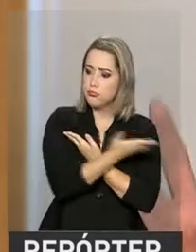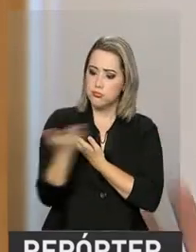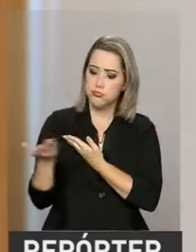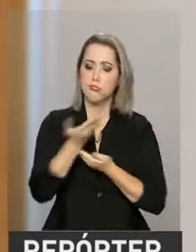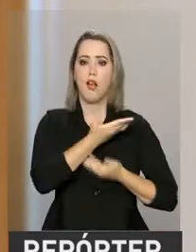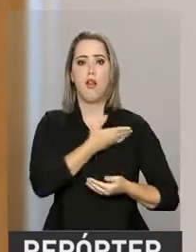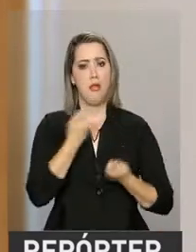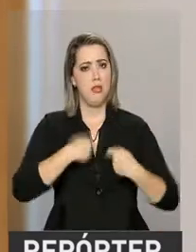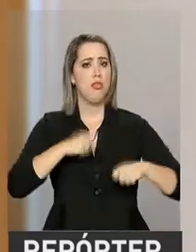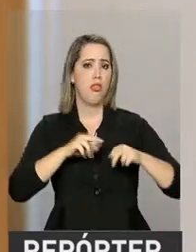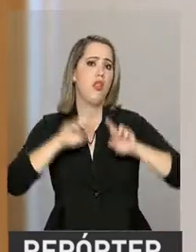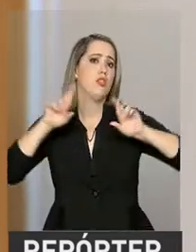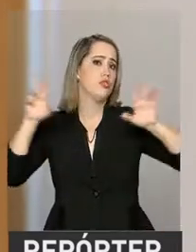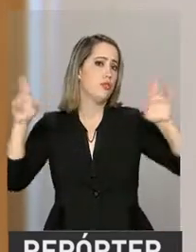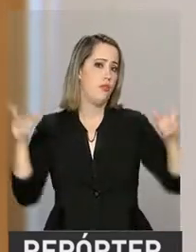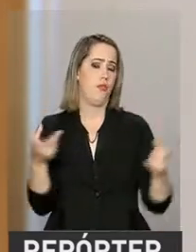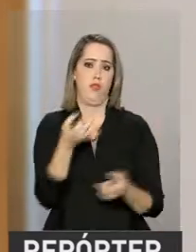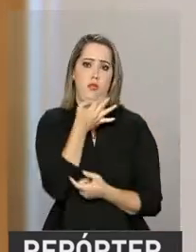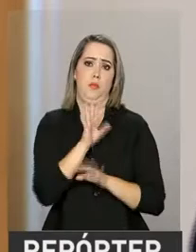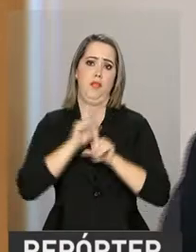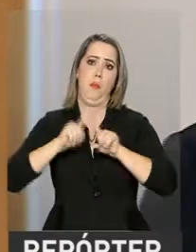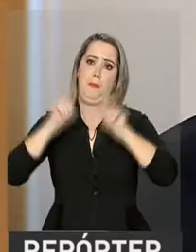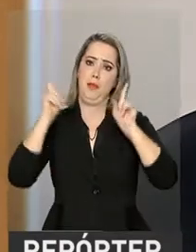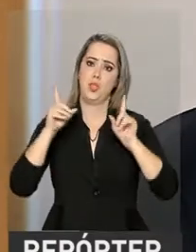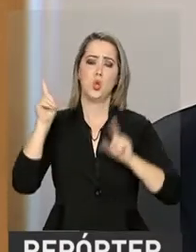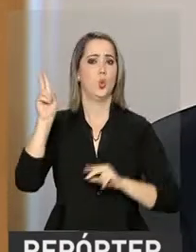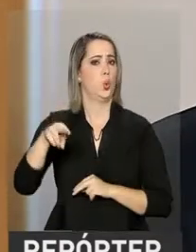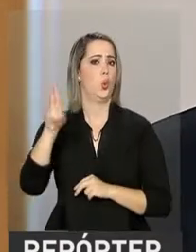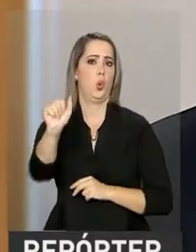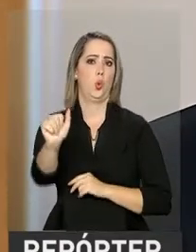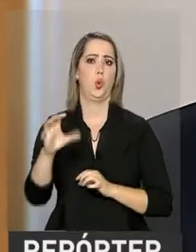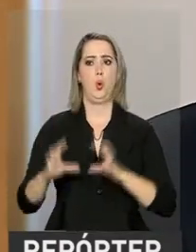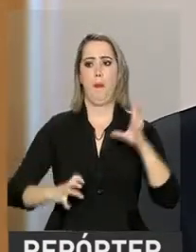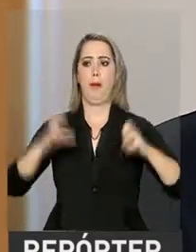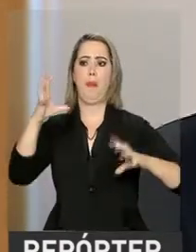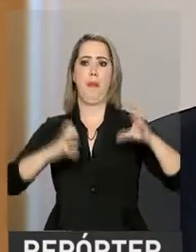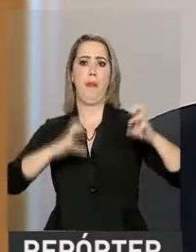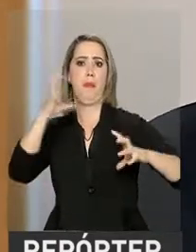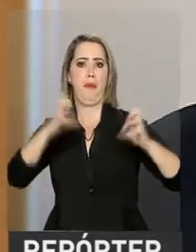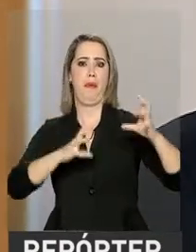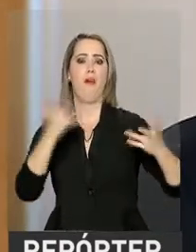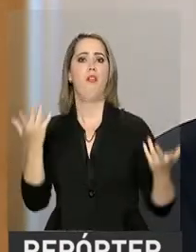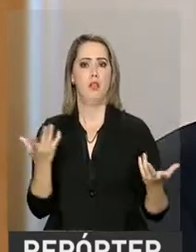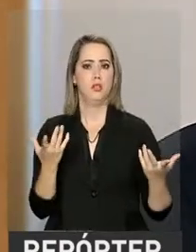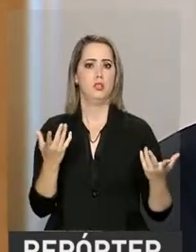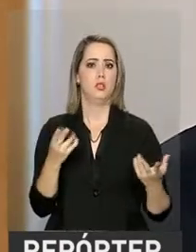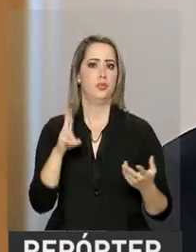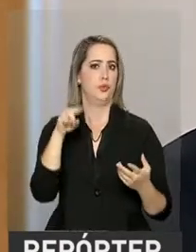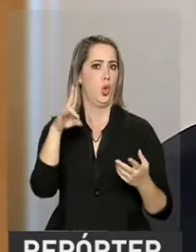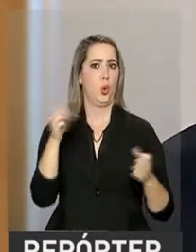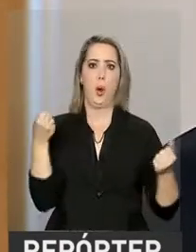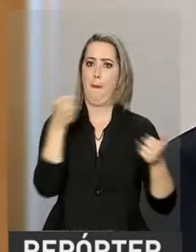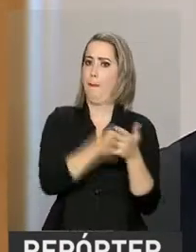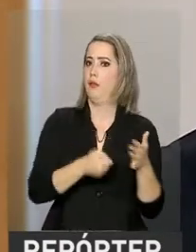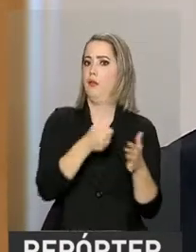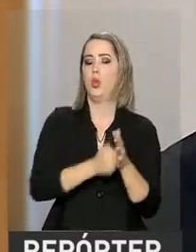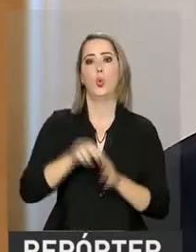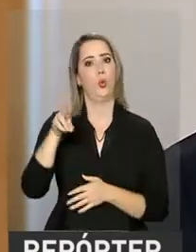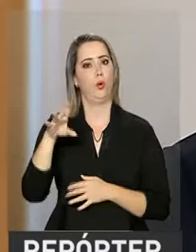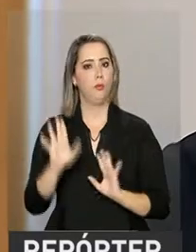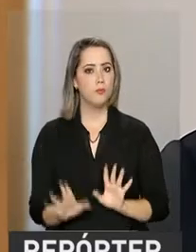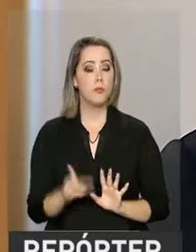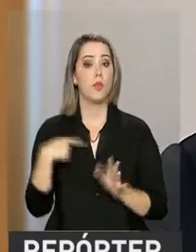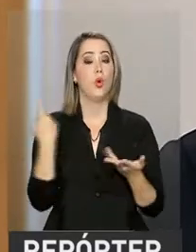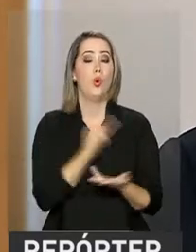disputas as mais variadas mas jamais agressões de natureza verbal ou de button - de natureza física hoje nós precisamos